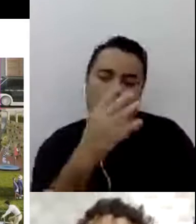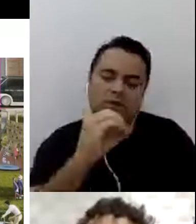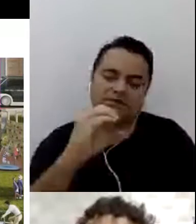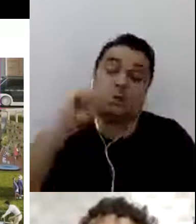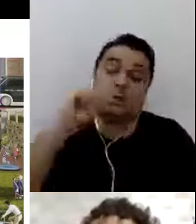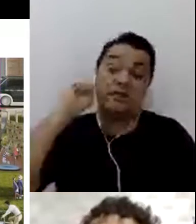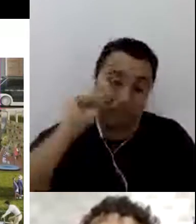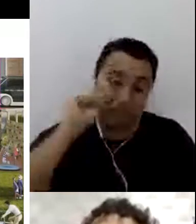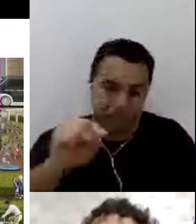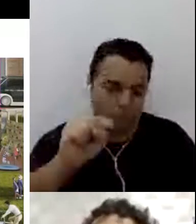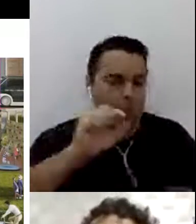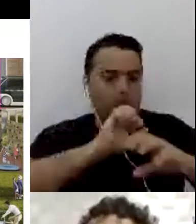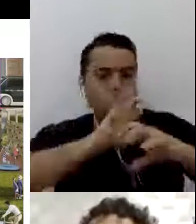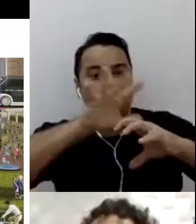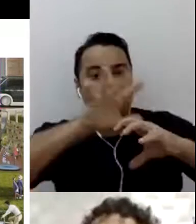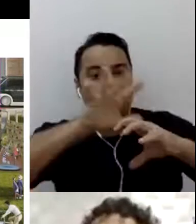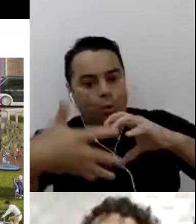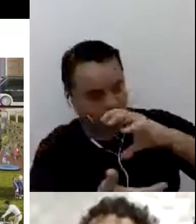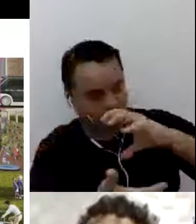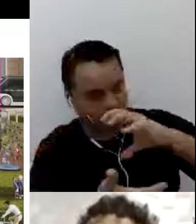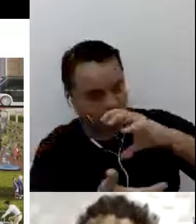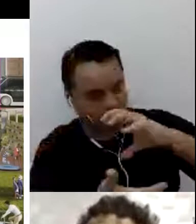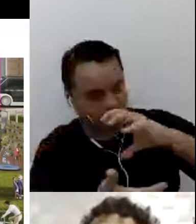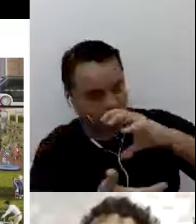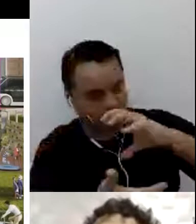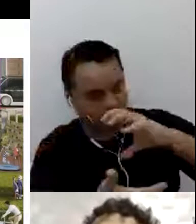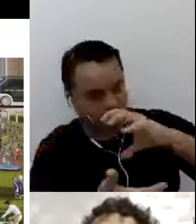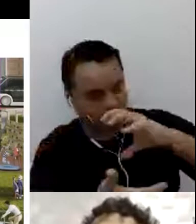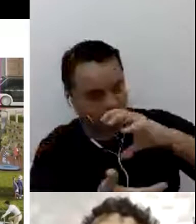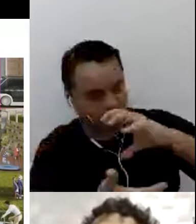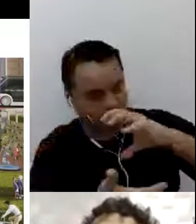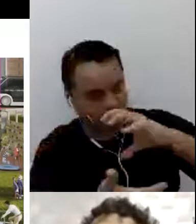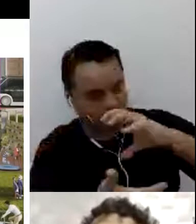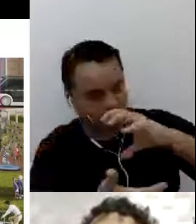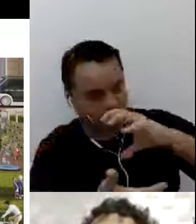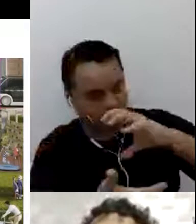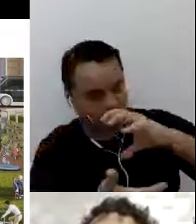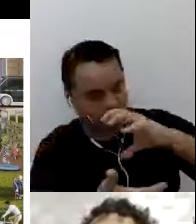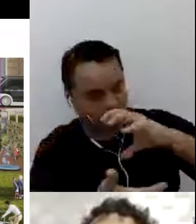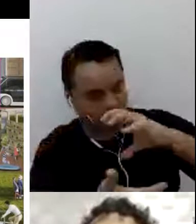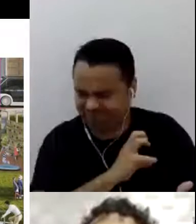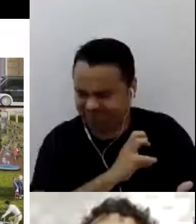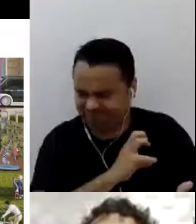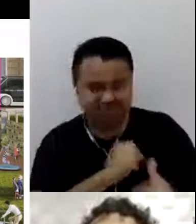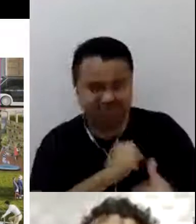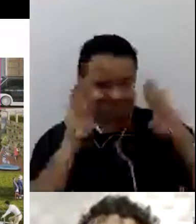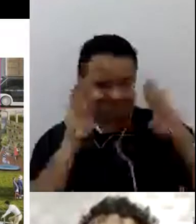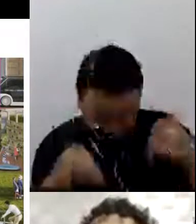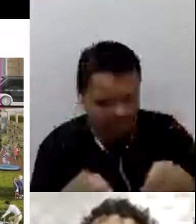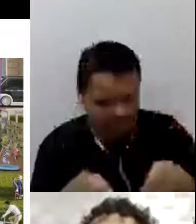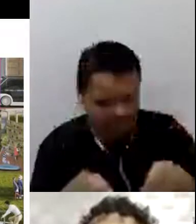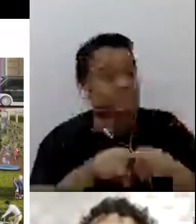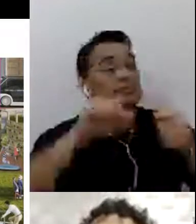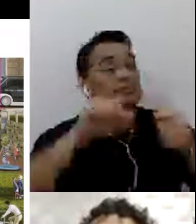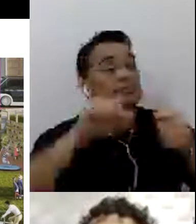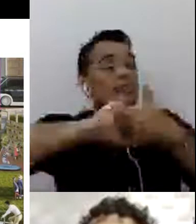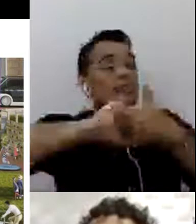mundo, diariamente fazem com bastante paixão, com bastante afinco, com bastante